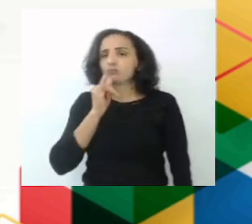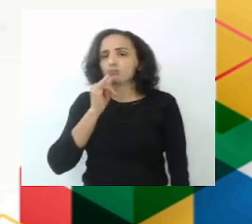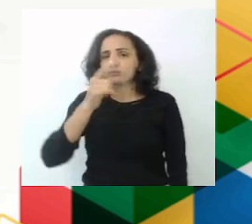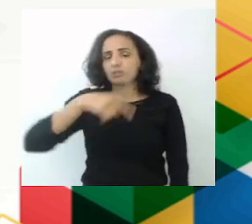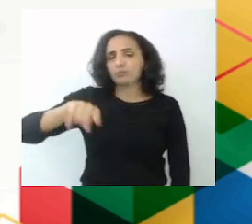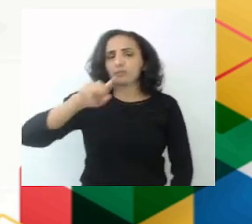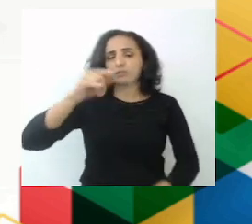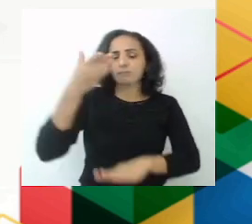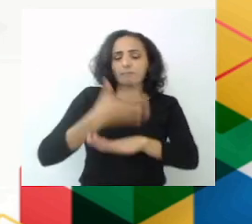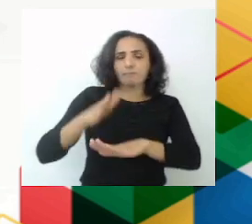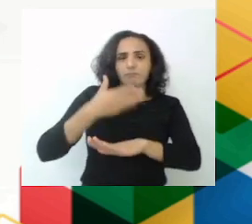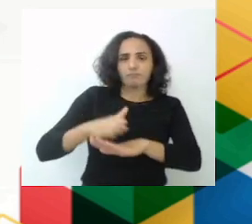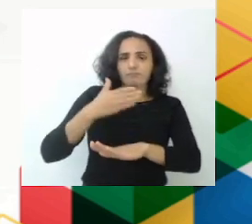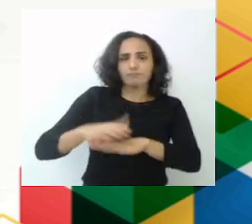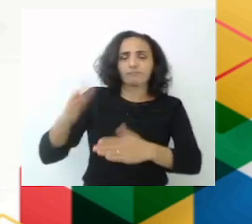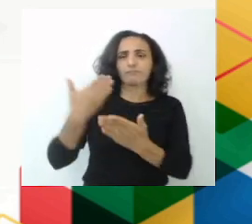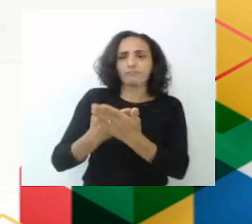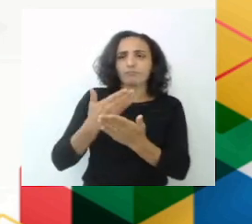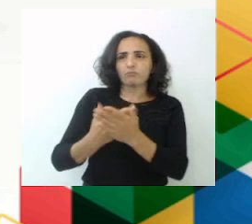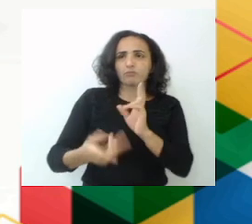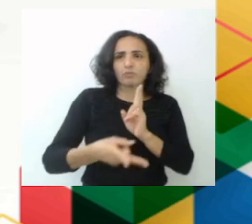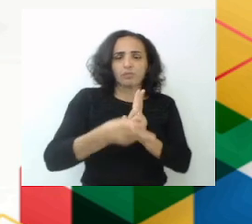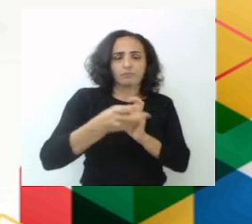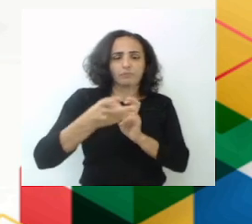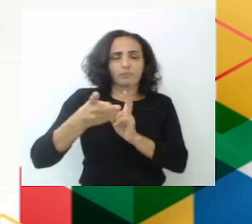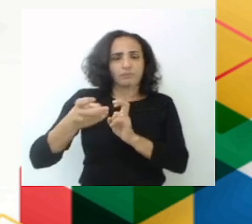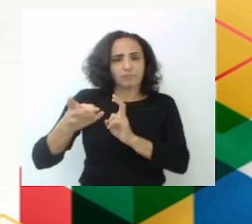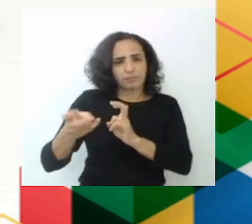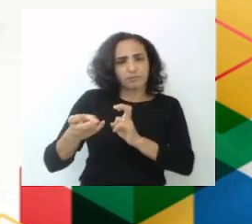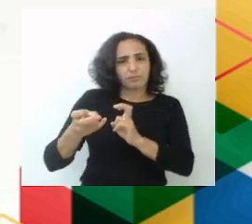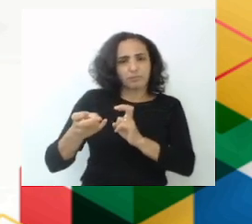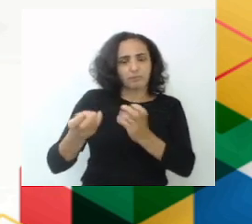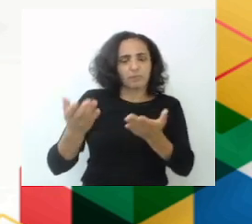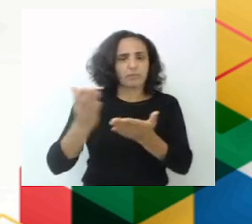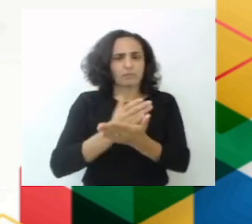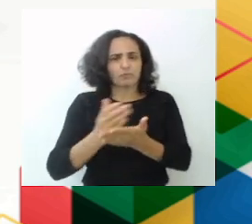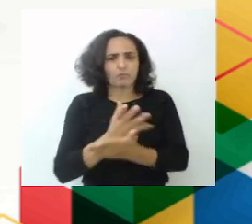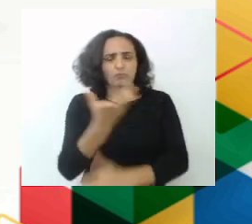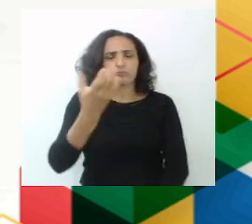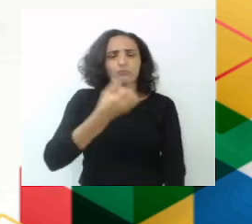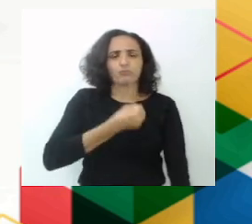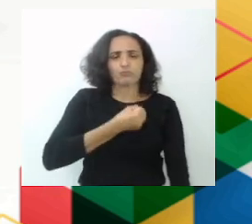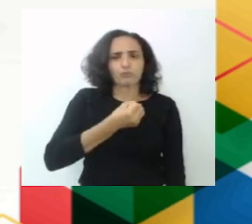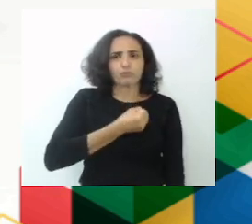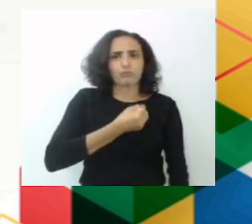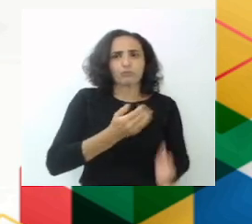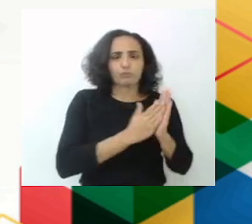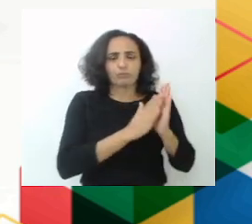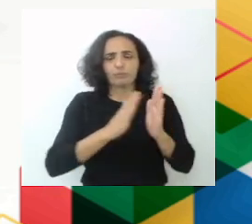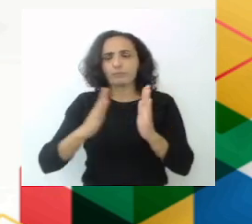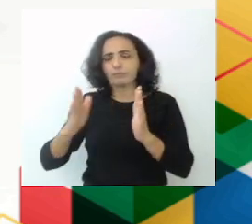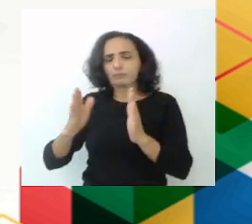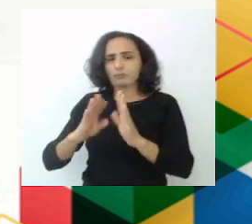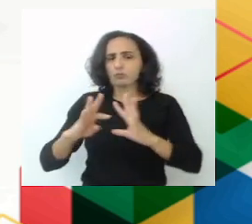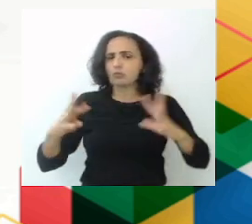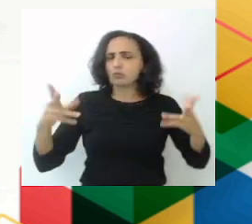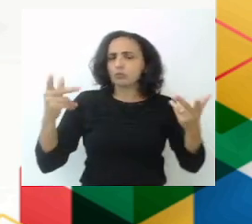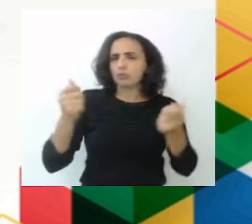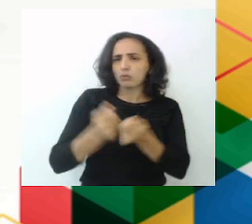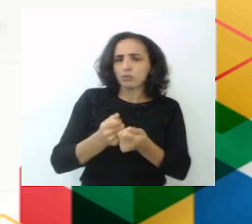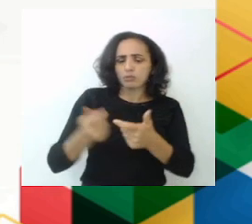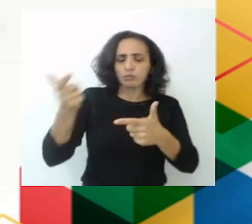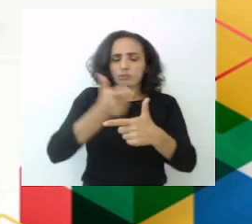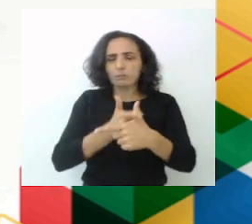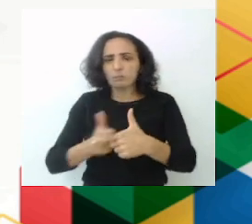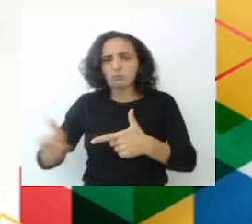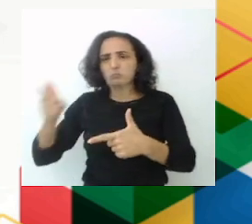gente identificar os coeficientes das funções listadas aqui. São todas funções